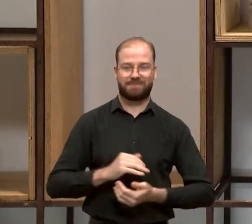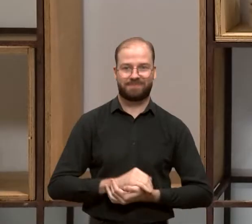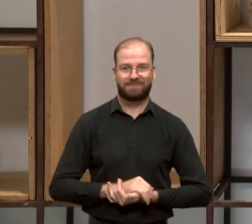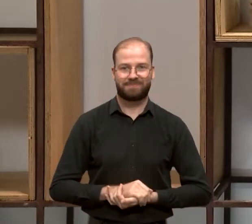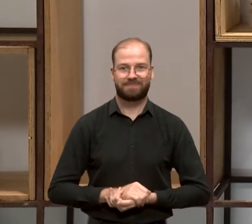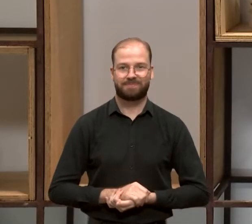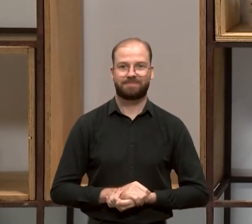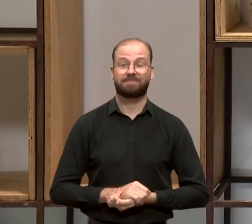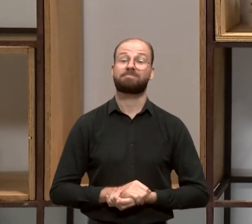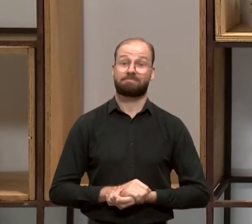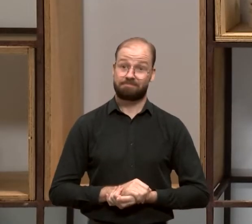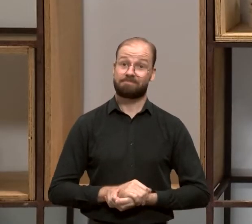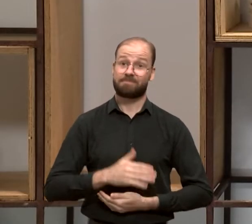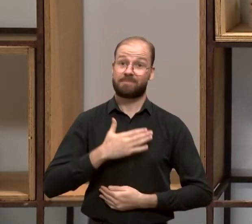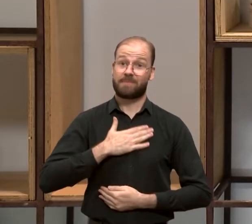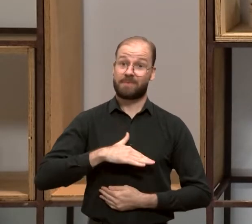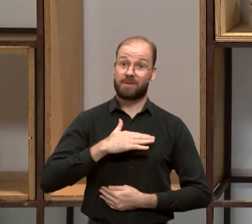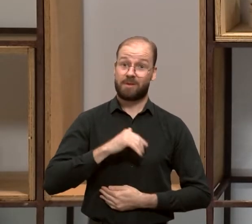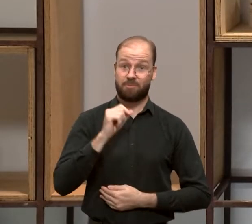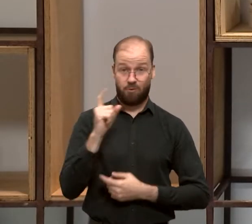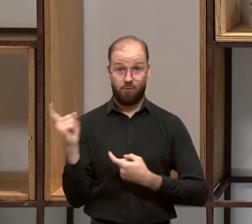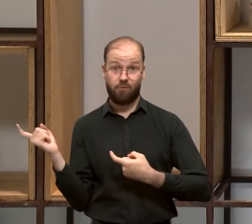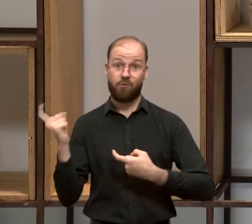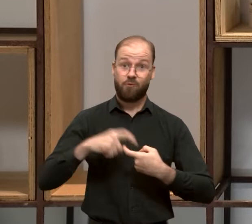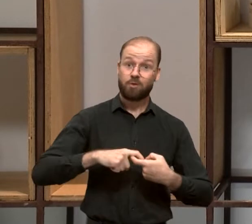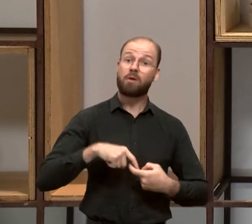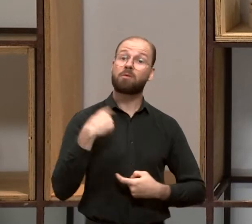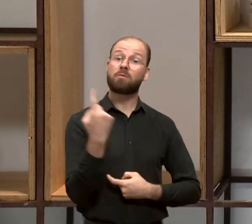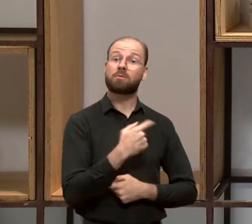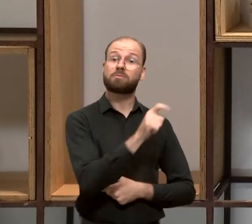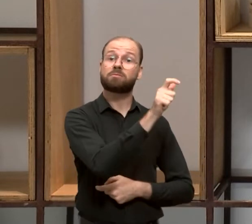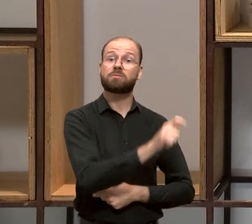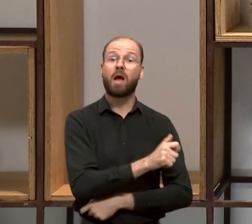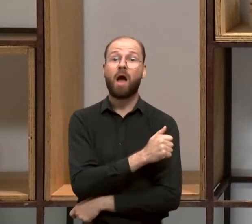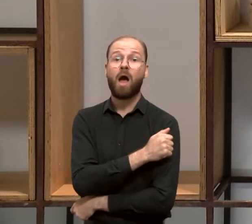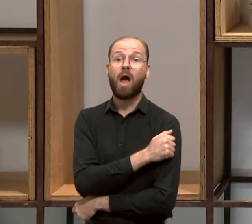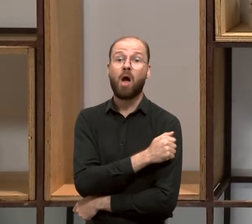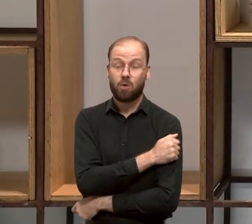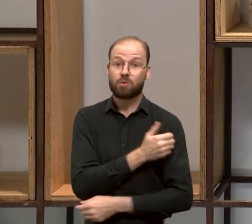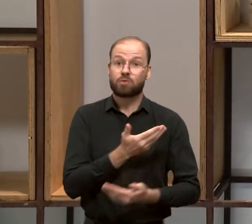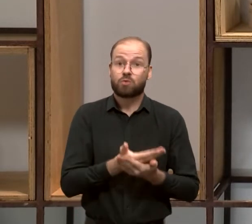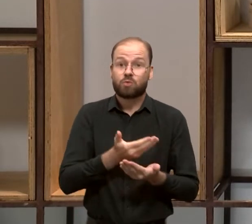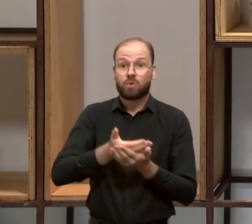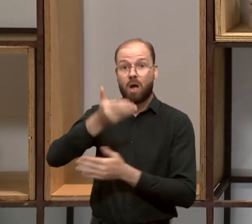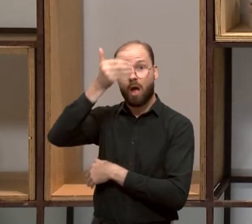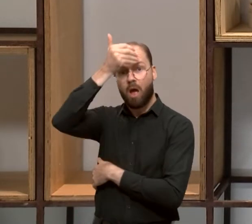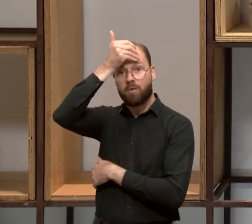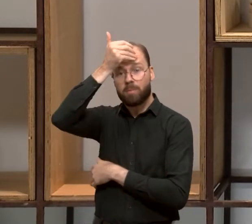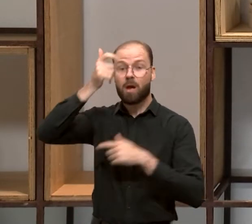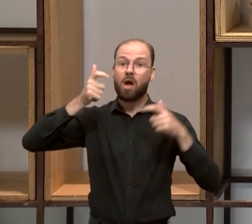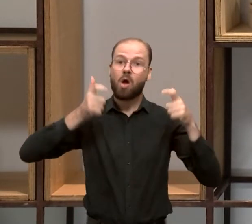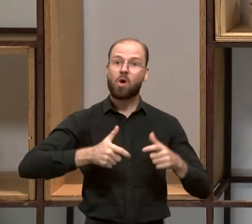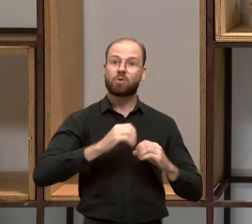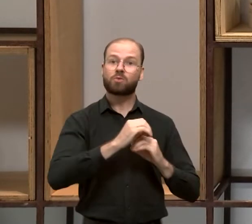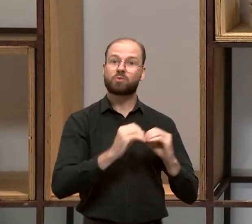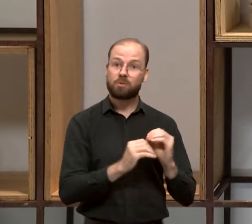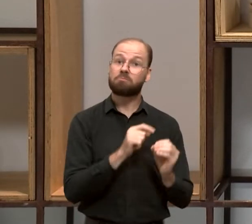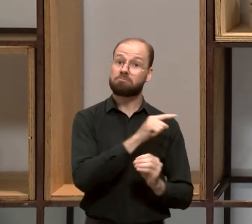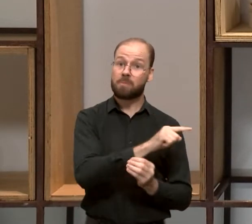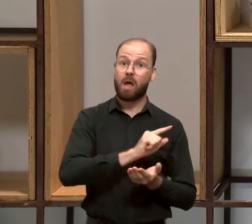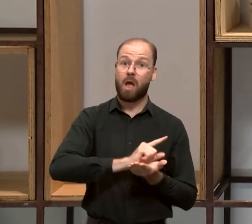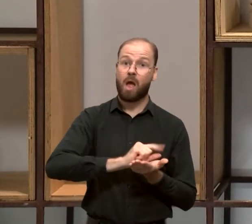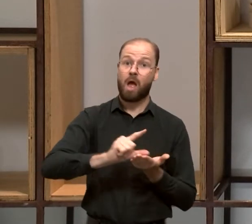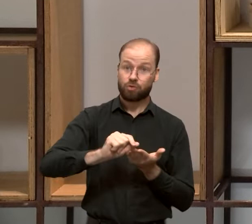professora. Bom, e daqui a pouquinho a gente fala com um estudante da Faculdade de Enfermagem da UFG, que teve um artigo publicado em uma